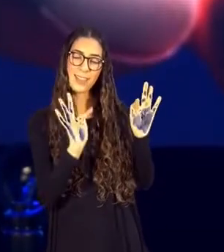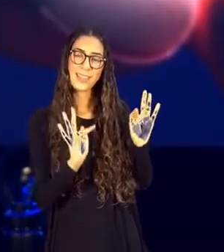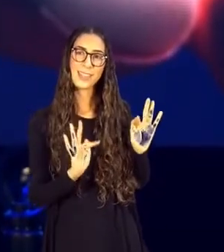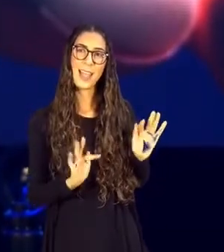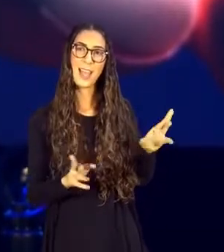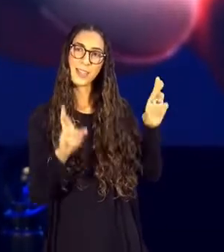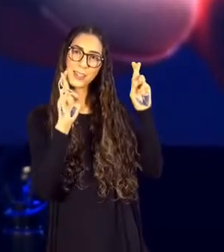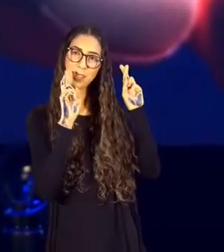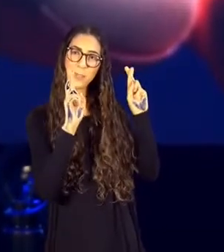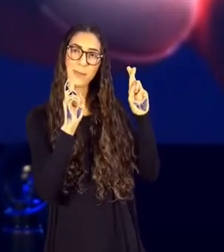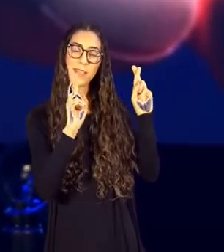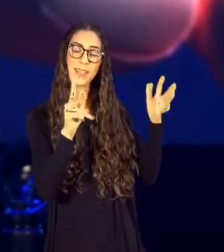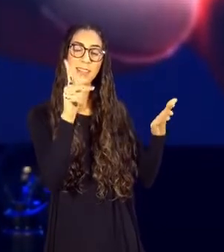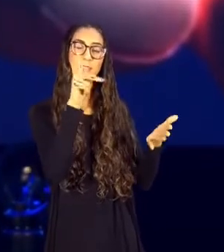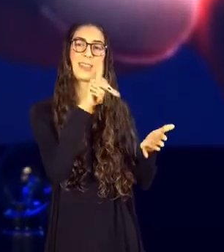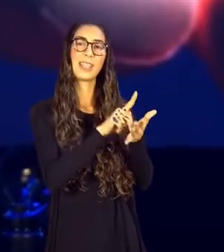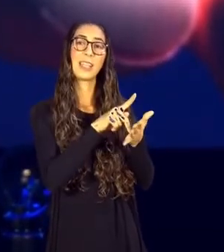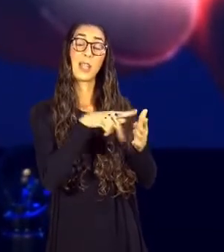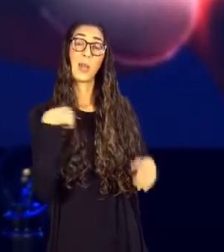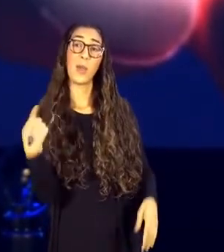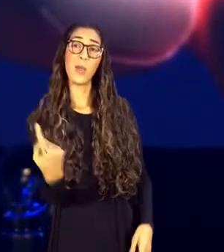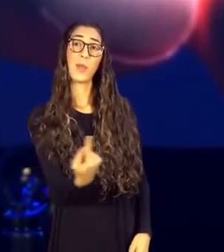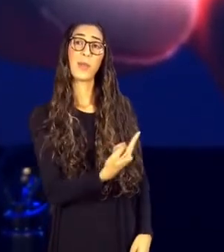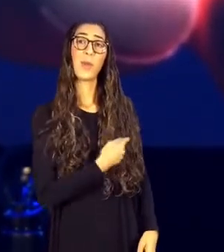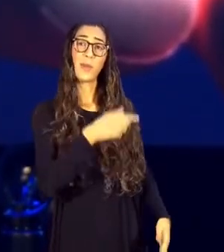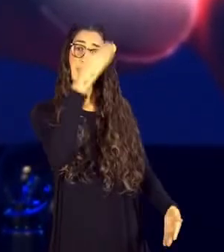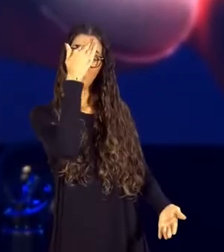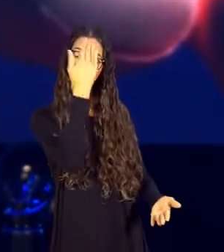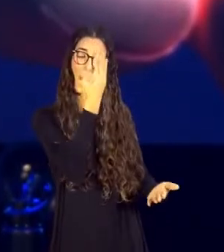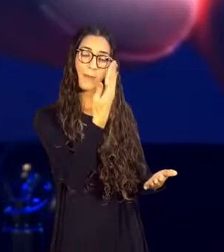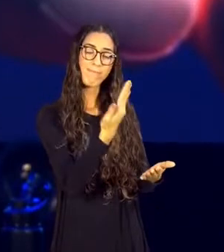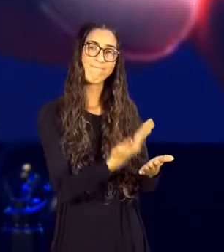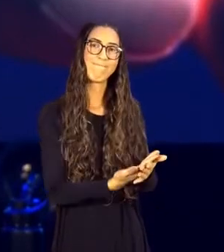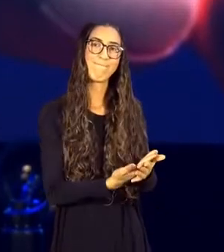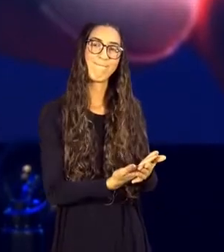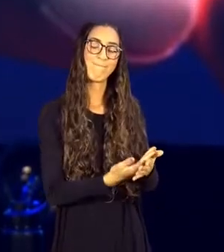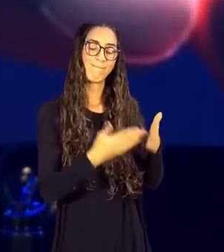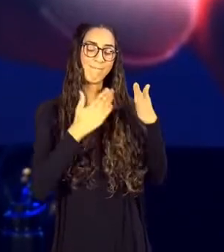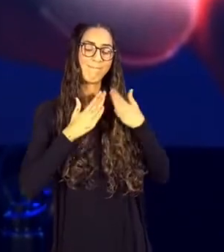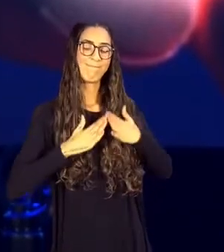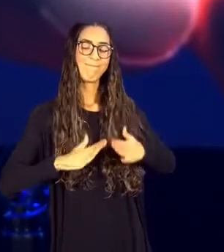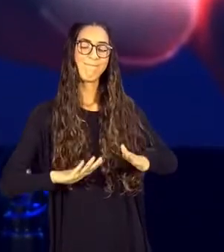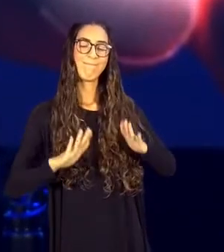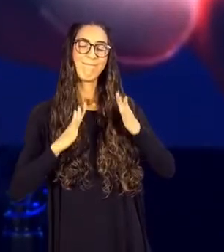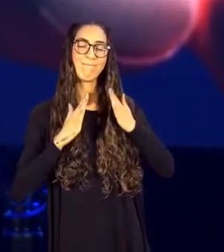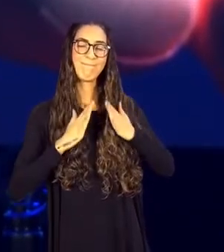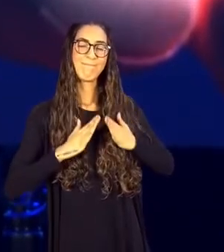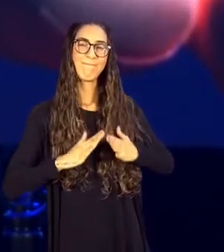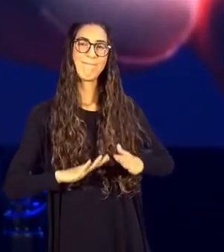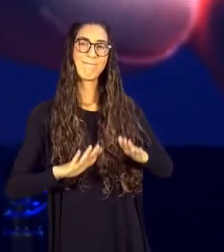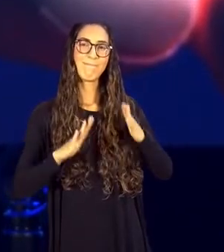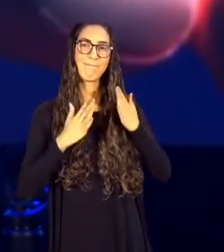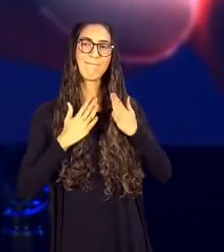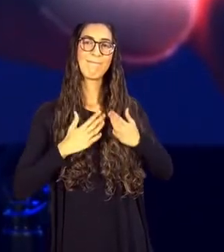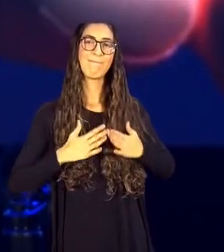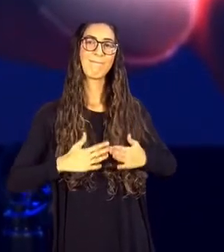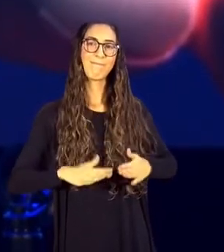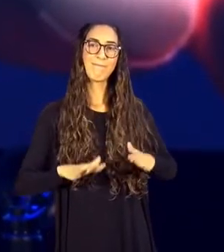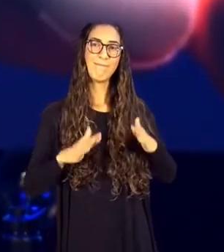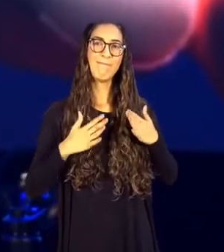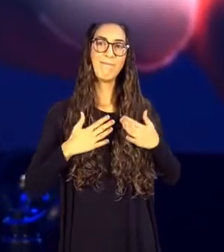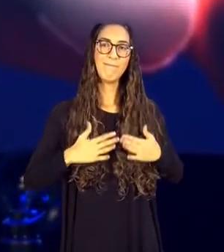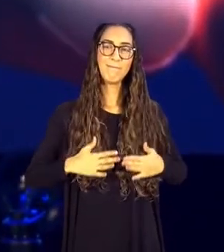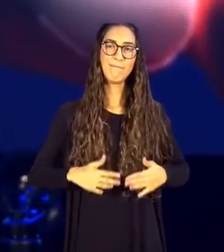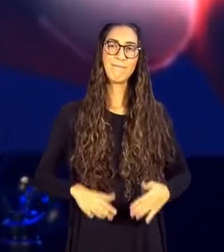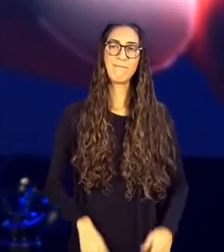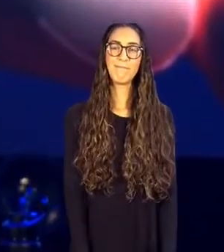nós podemos plenamente confiar e descansar como uma criança recém-nascida dorme tranquilamente nos braços da